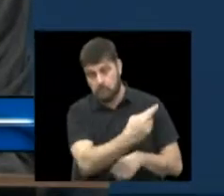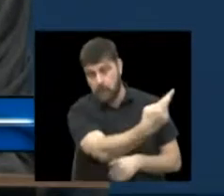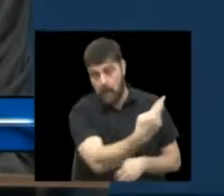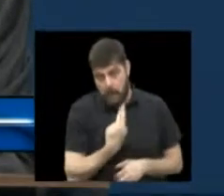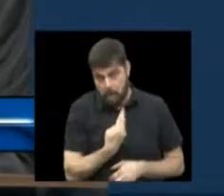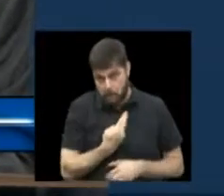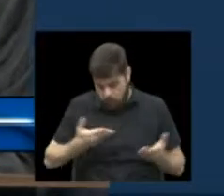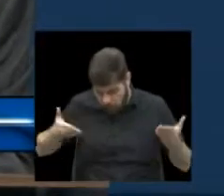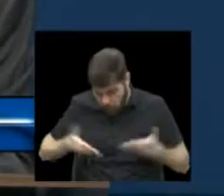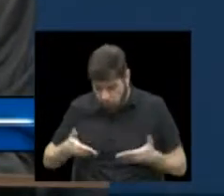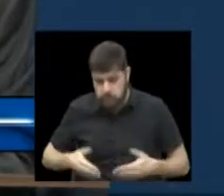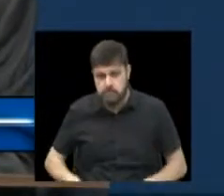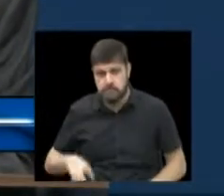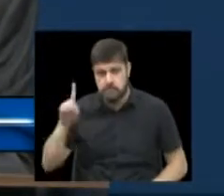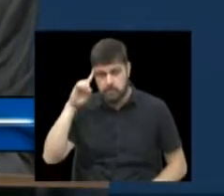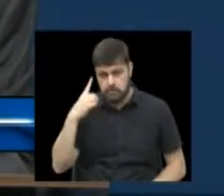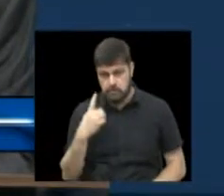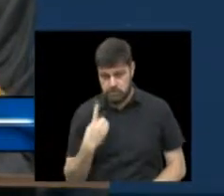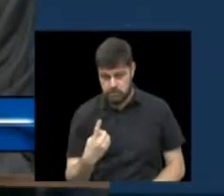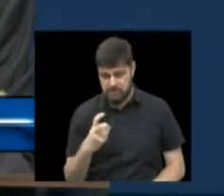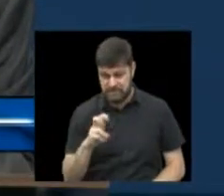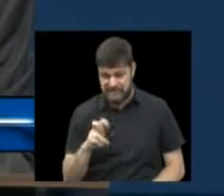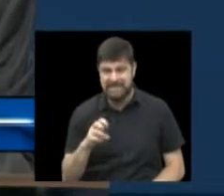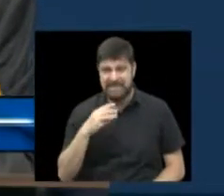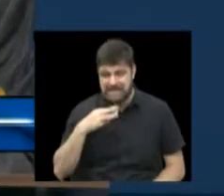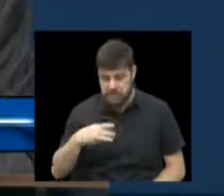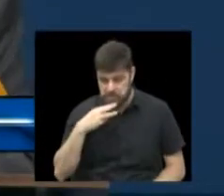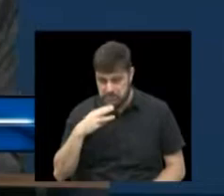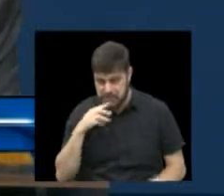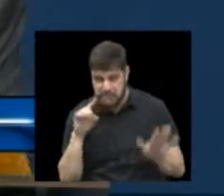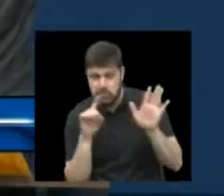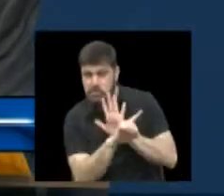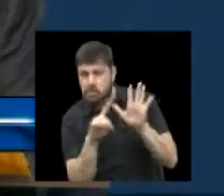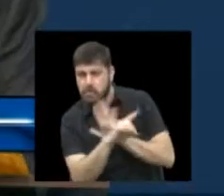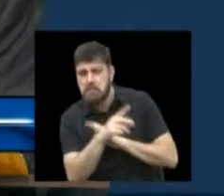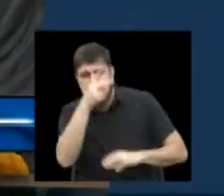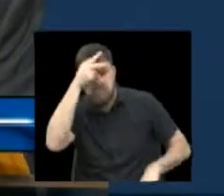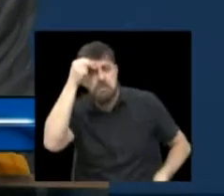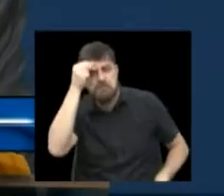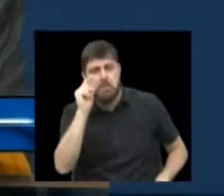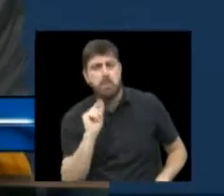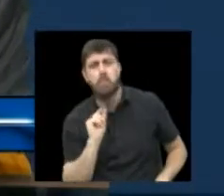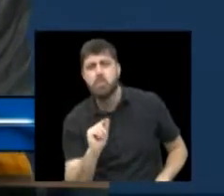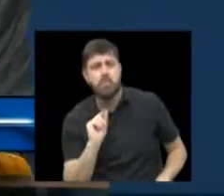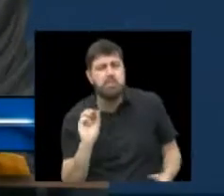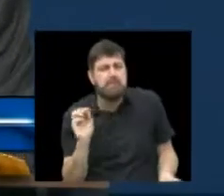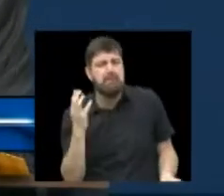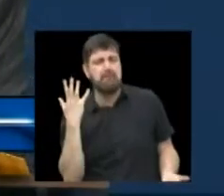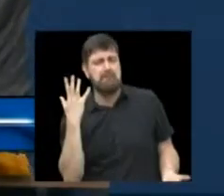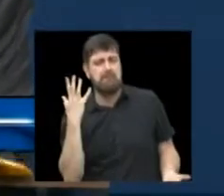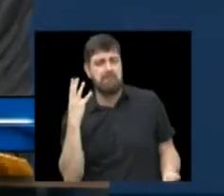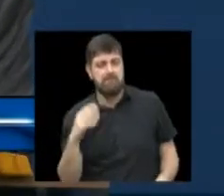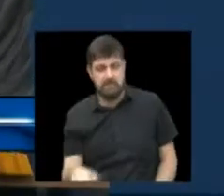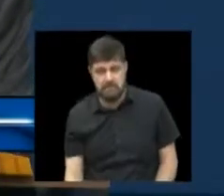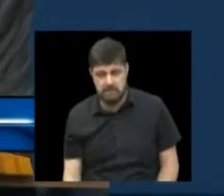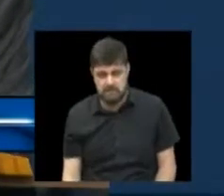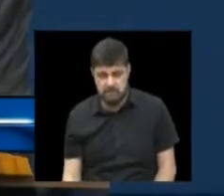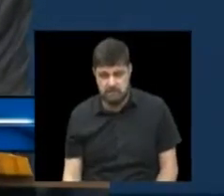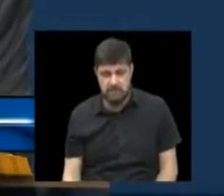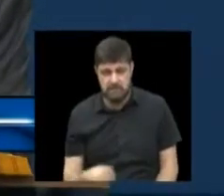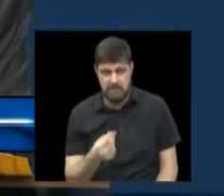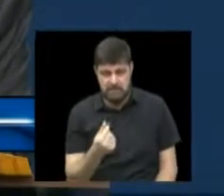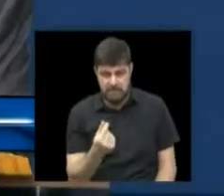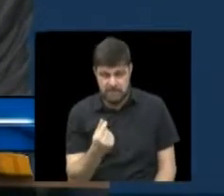que protocolei no dia 15/3 de 2017, que perguntava para a Prefeitura o que é que tinha acontecido com o valor